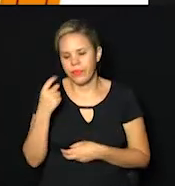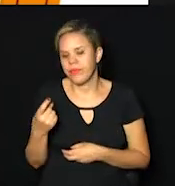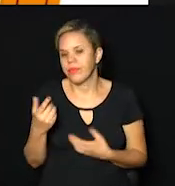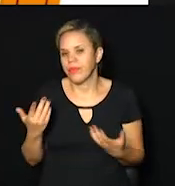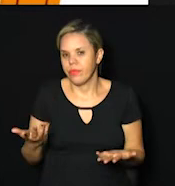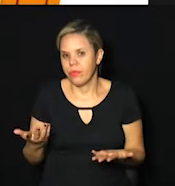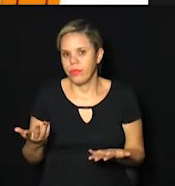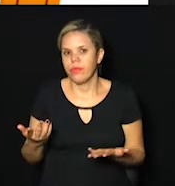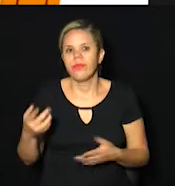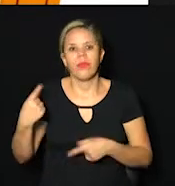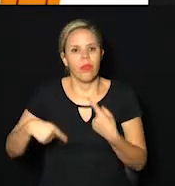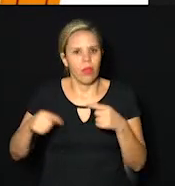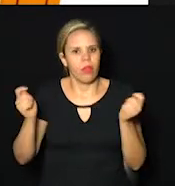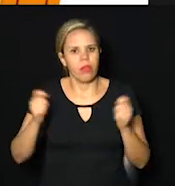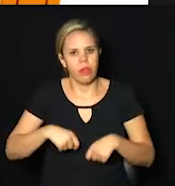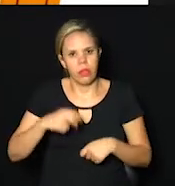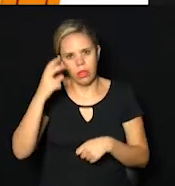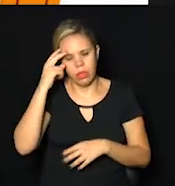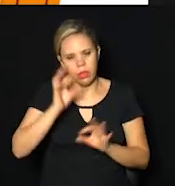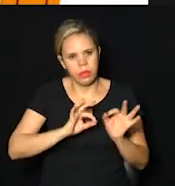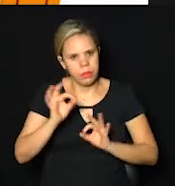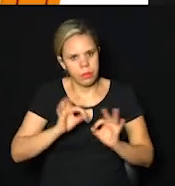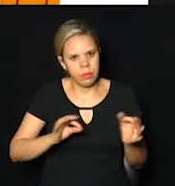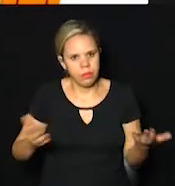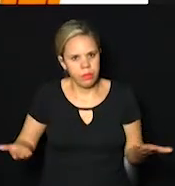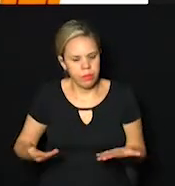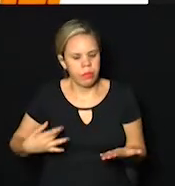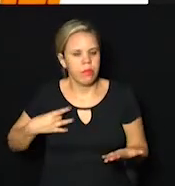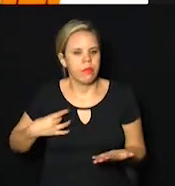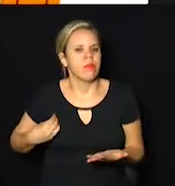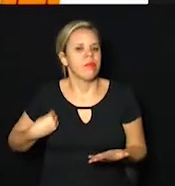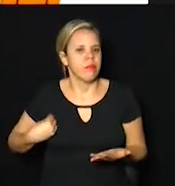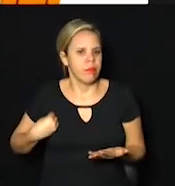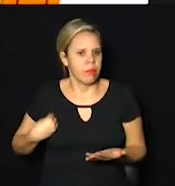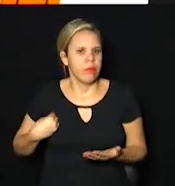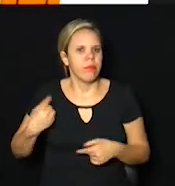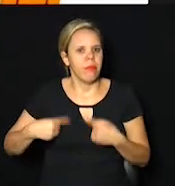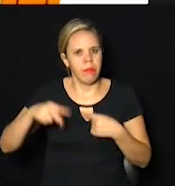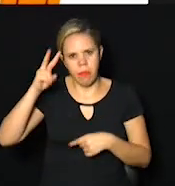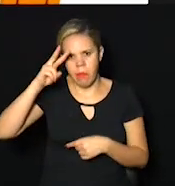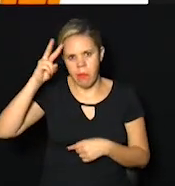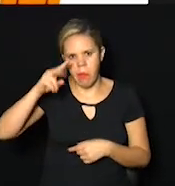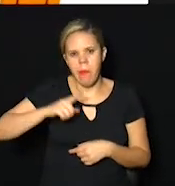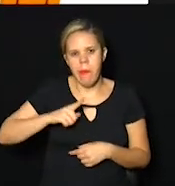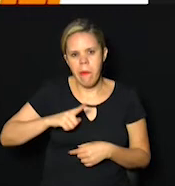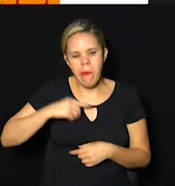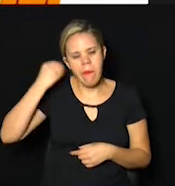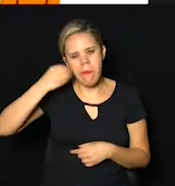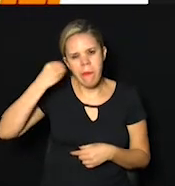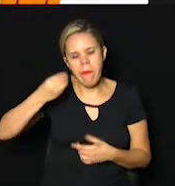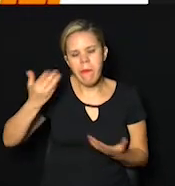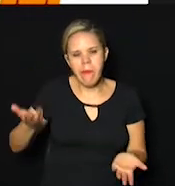política é a capacidade de organizar o presente, política é a história que a gente tem. Então,